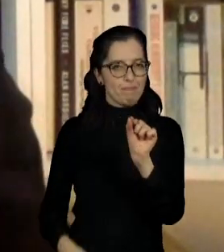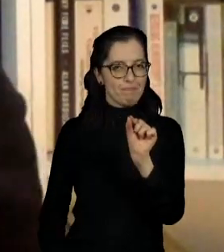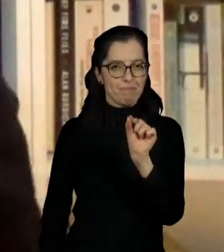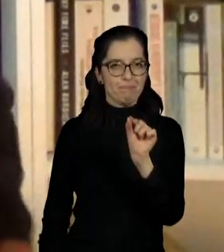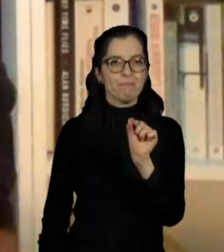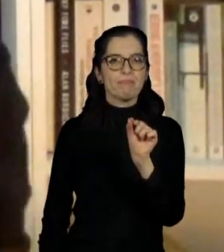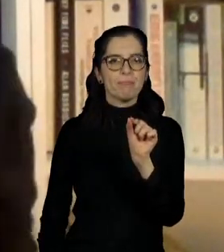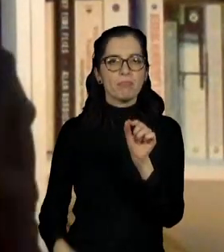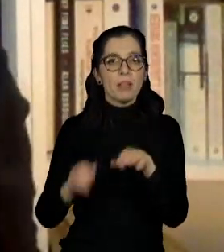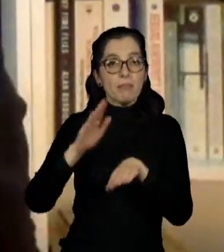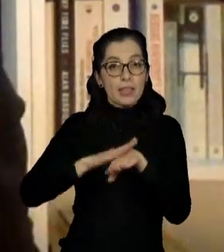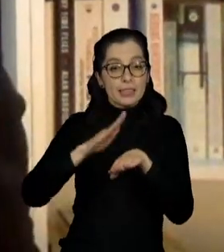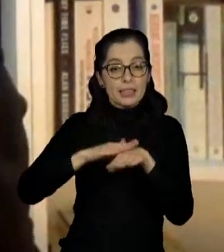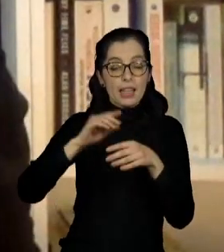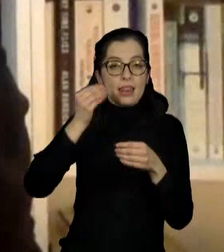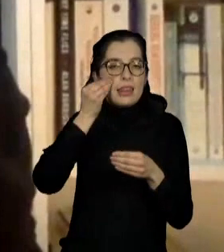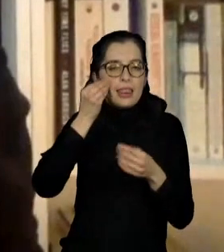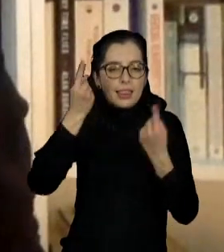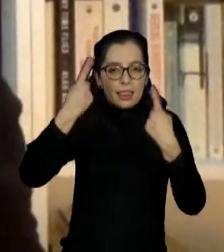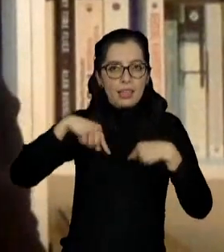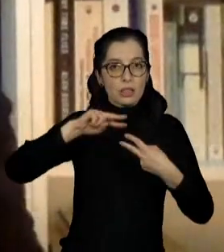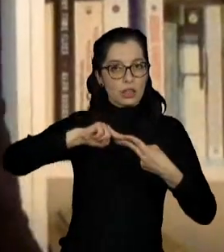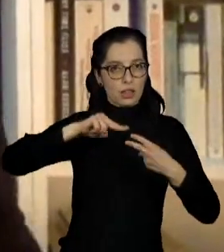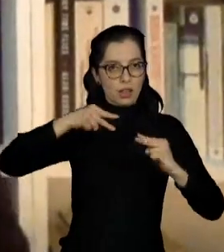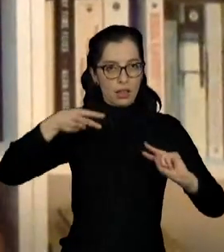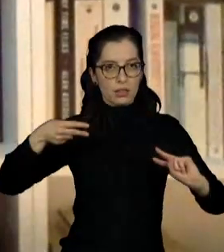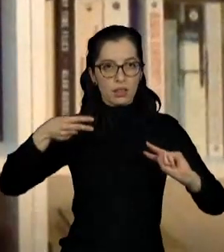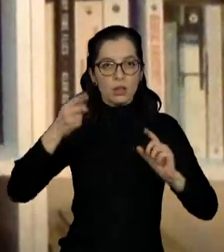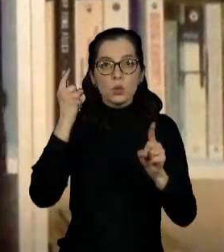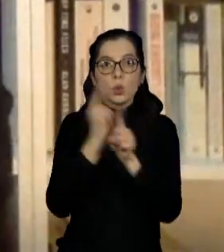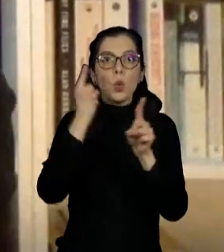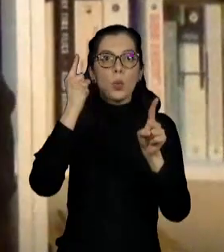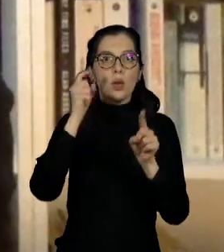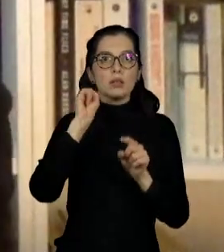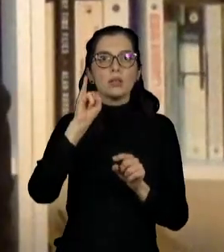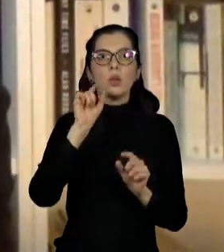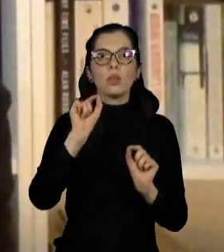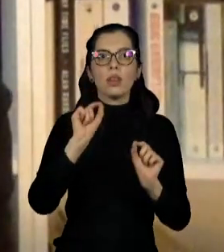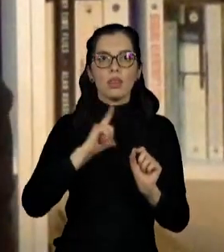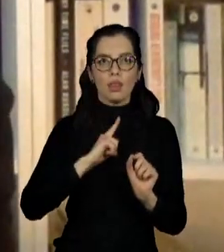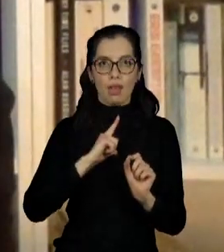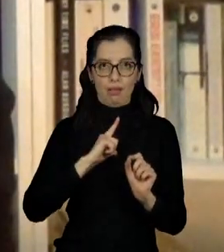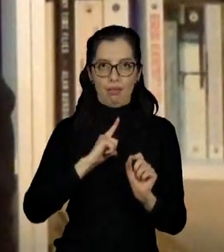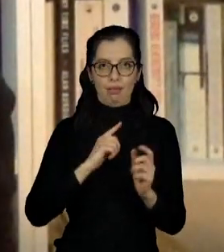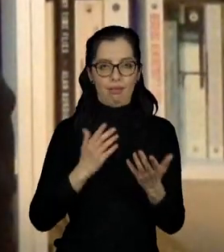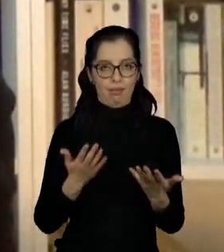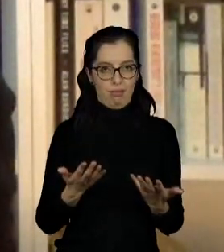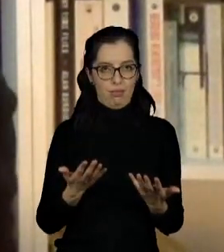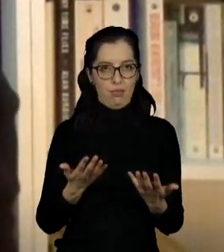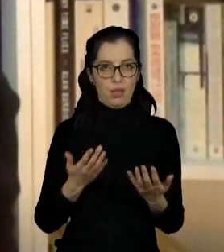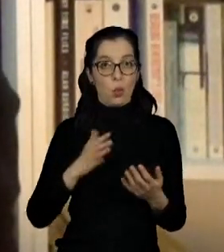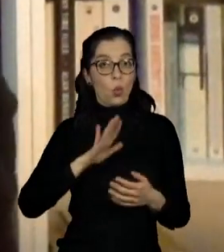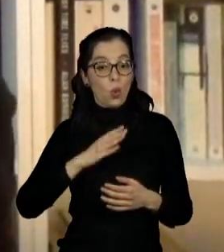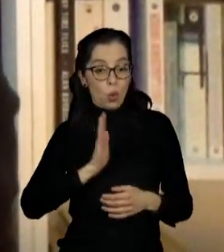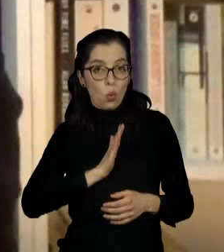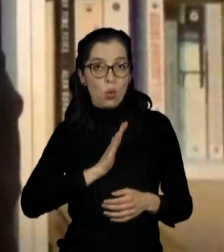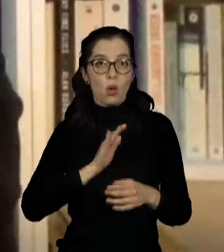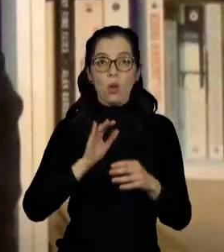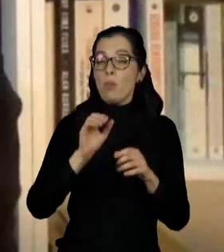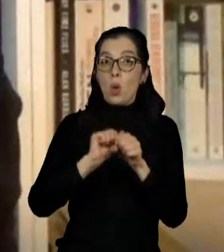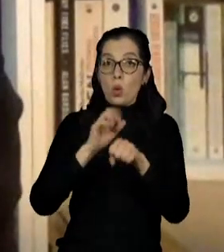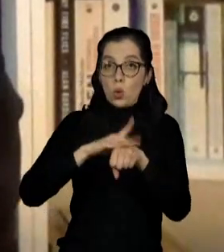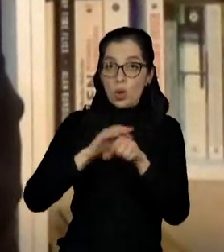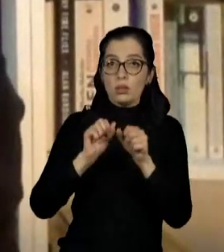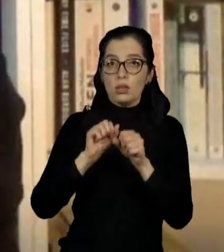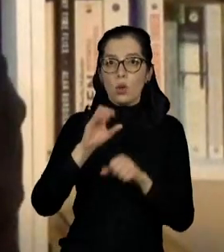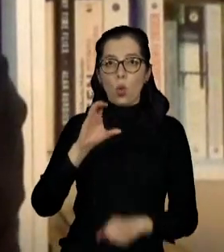que o genético testo pode ser usado no tiver um aumento risco de coronaria, isso é um